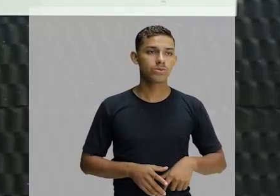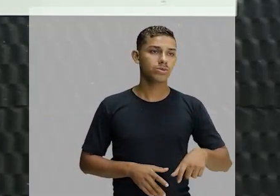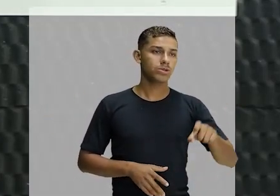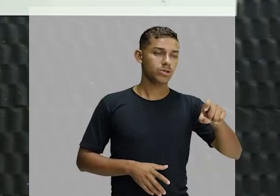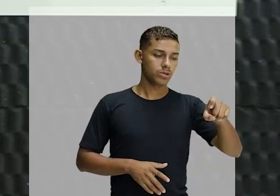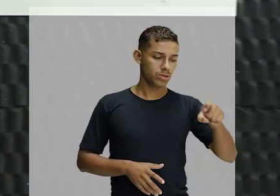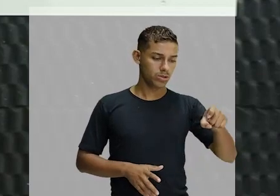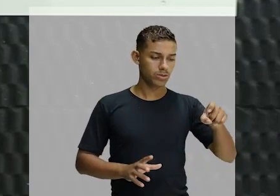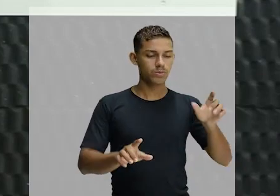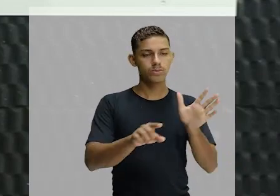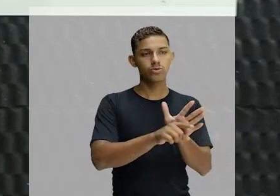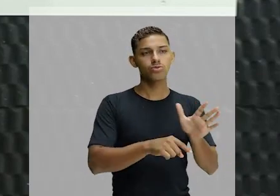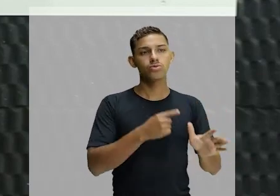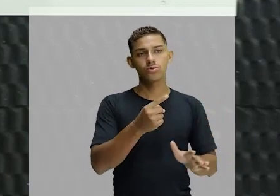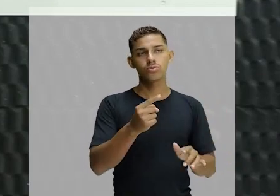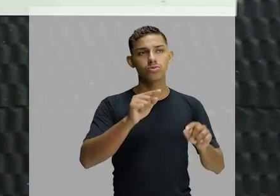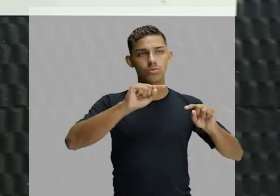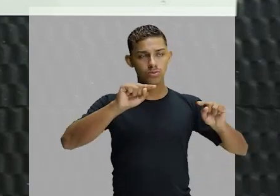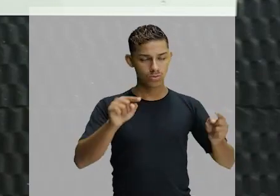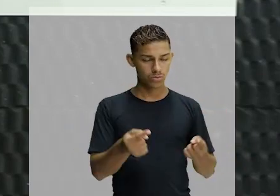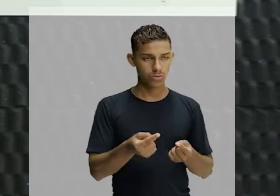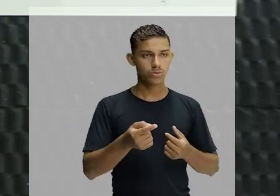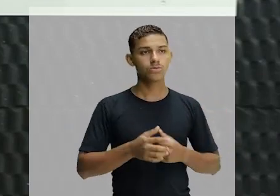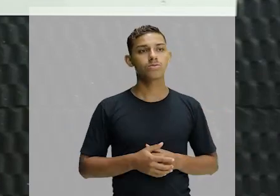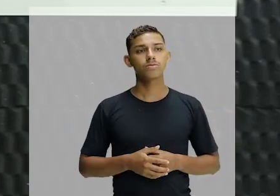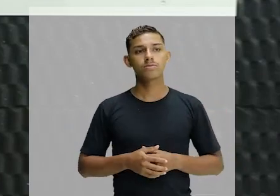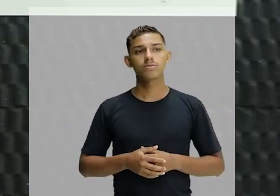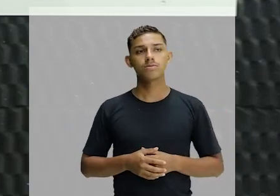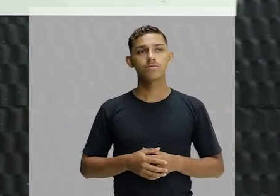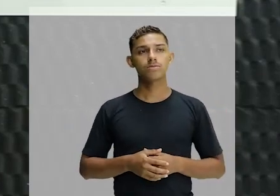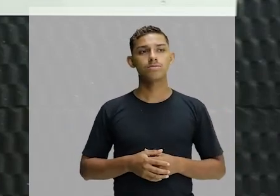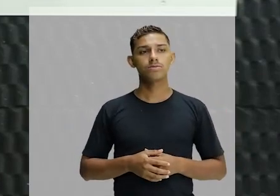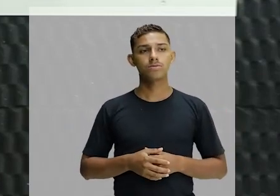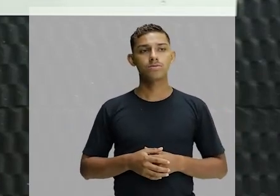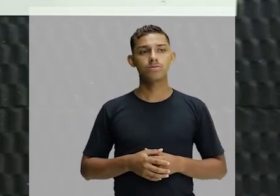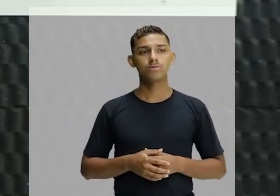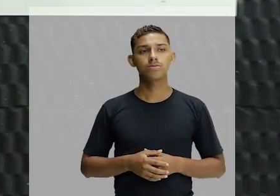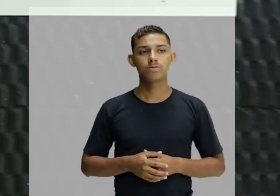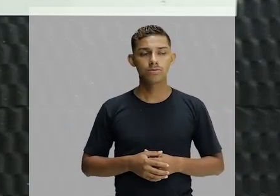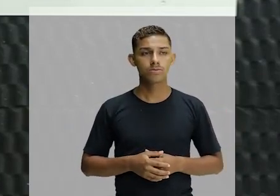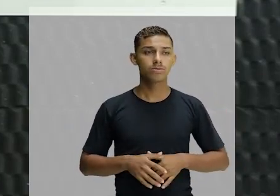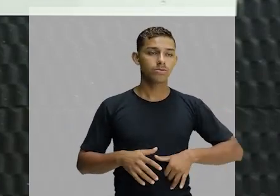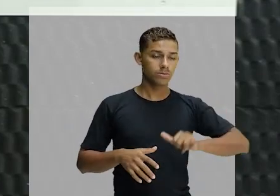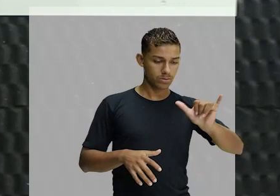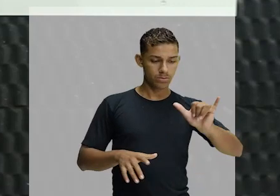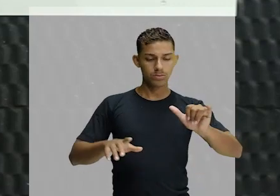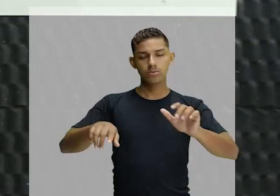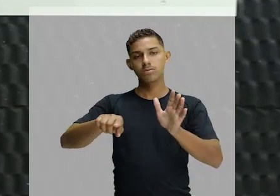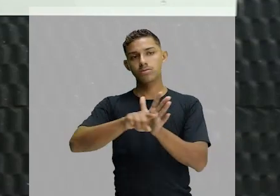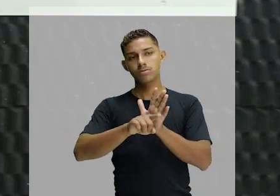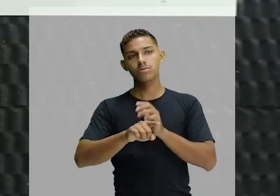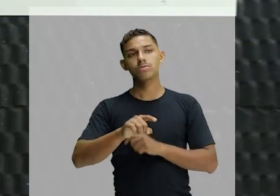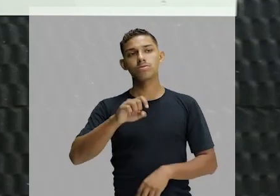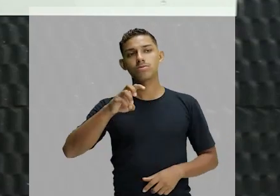do centro, que é 1 ao quadrado, mais y menos 3 ao quadrado,